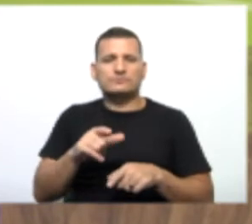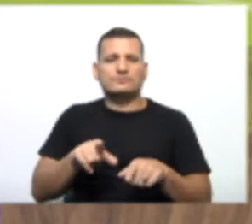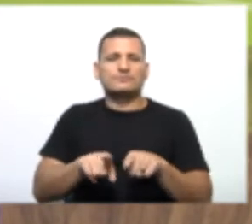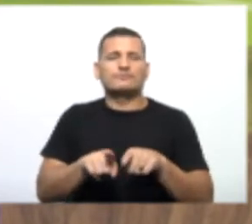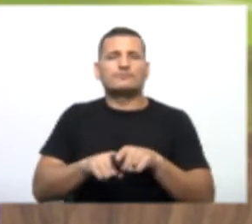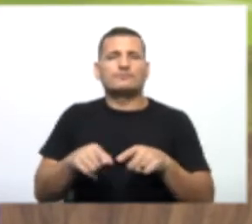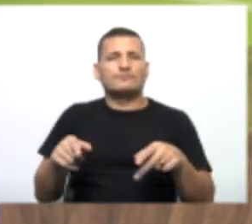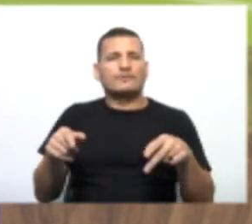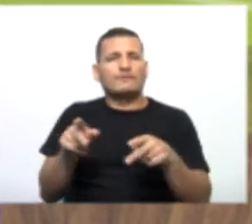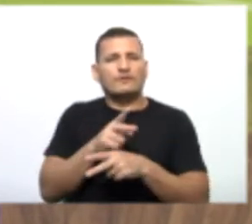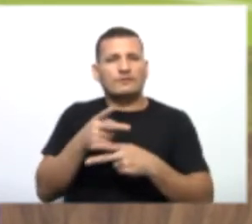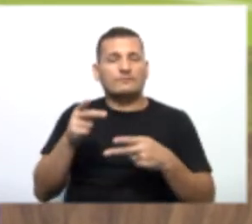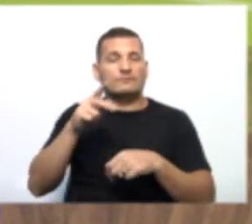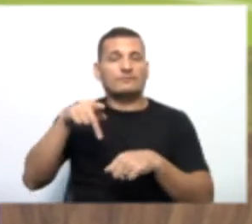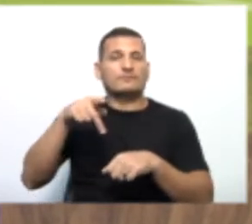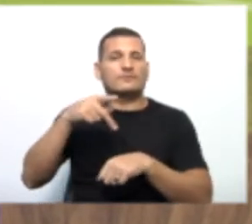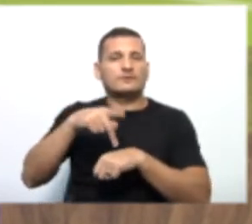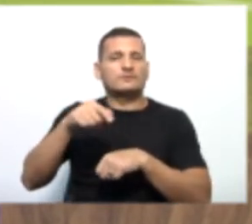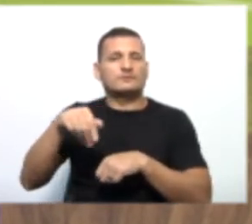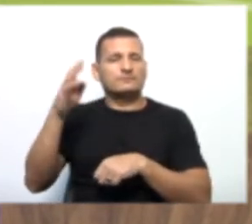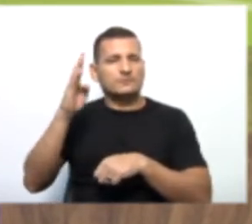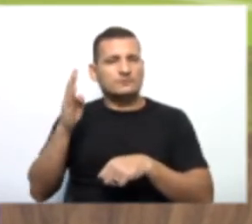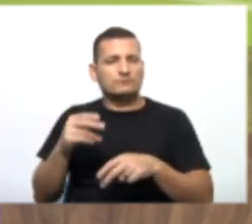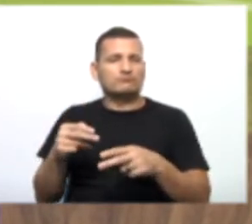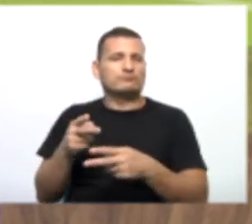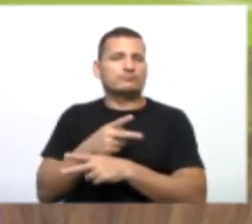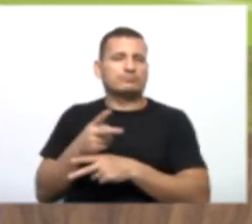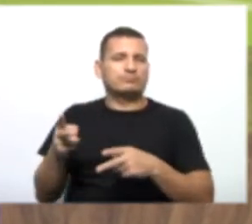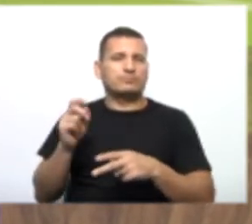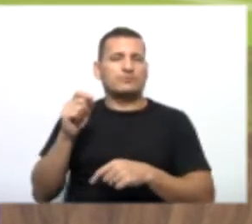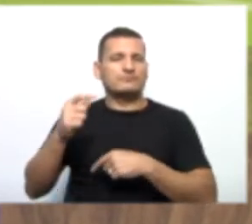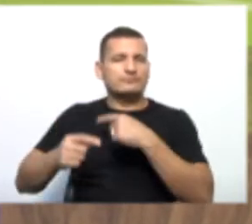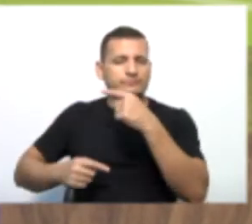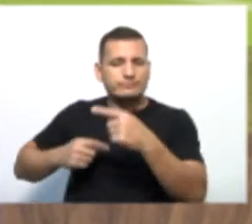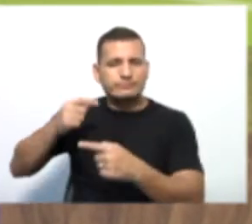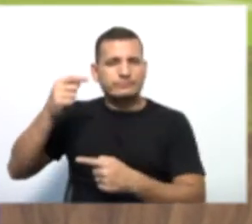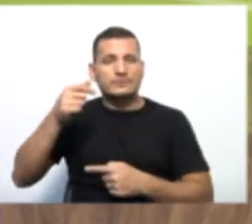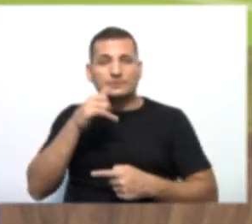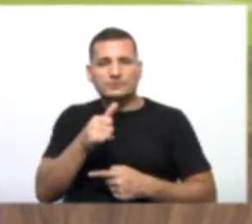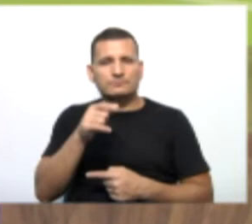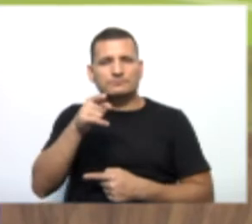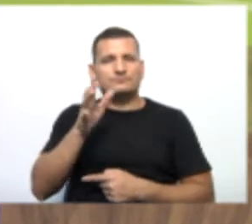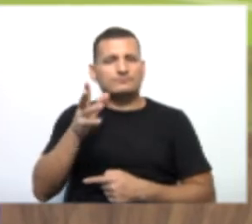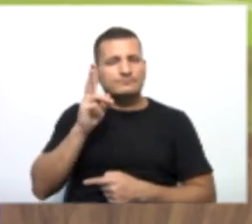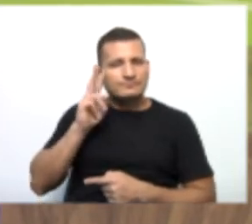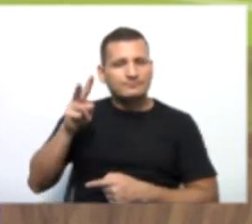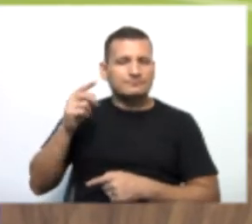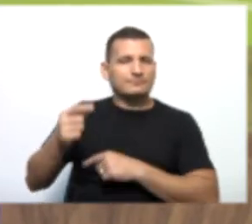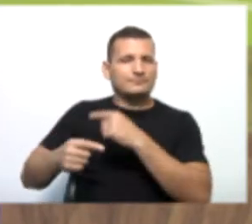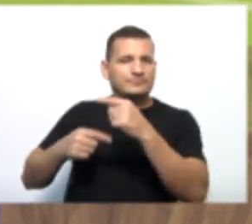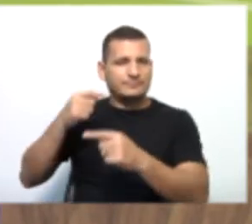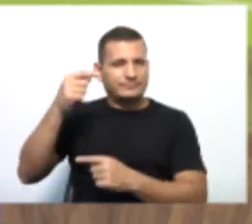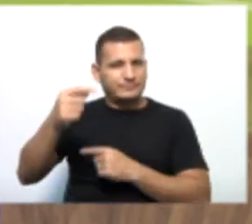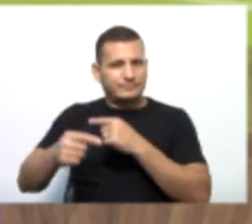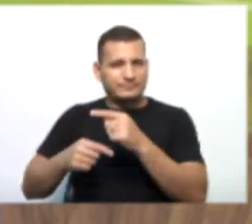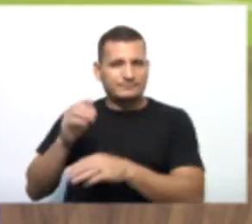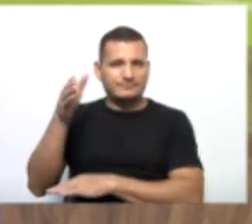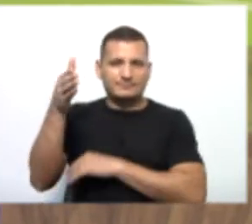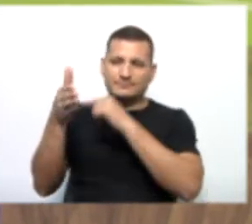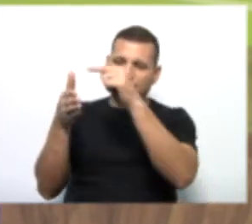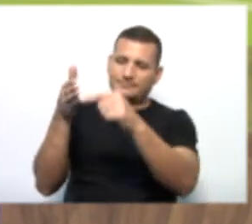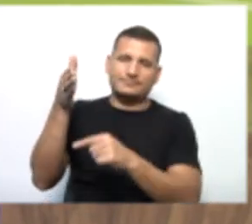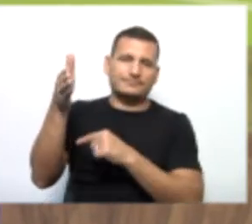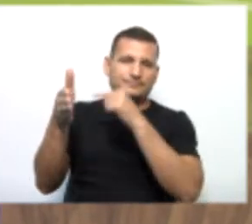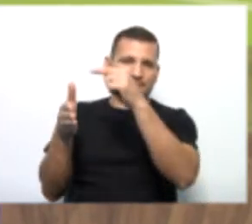que sopra no nosso país, na costa do país. Imagina aí você, né? Você já ouviu falar naqueles cataventos lá, aquilo lá gera energia